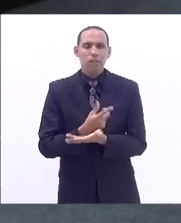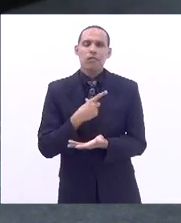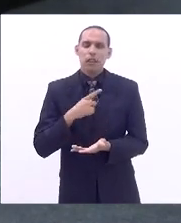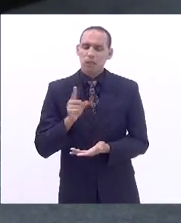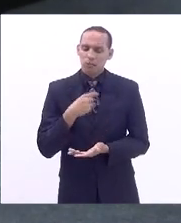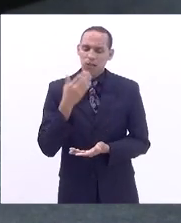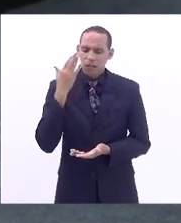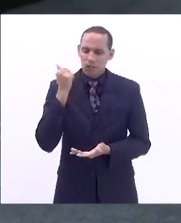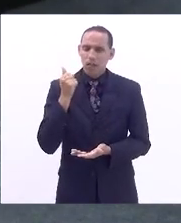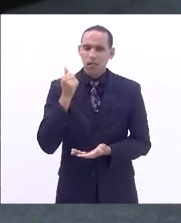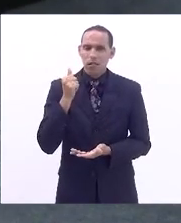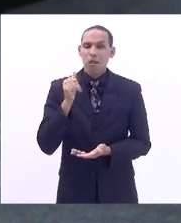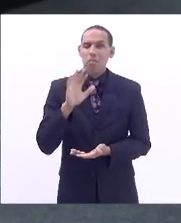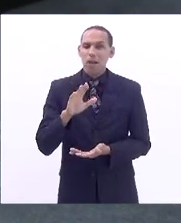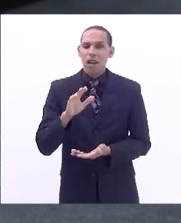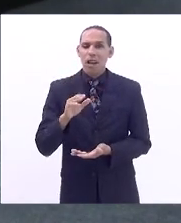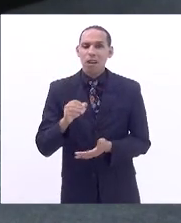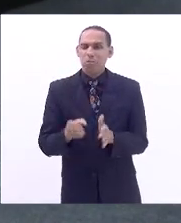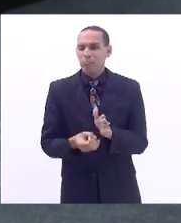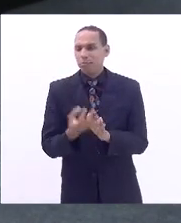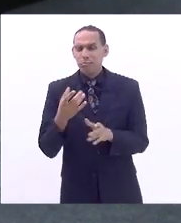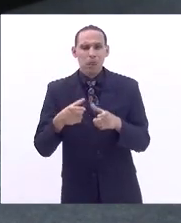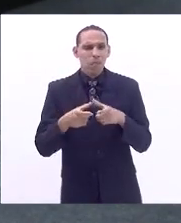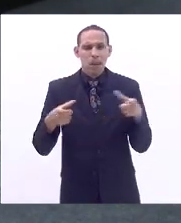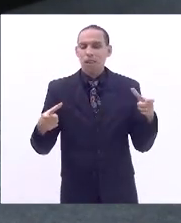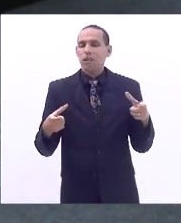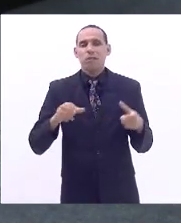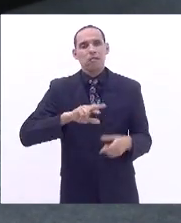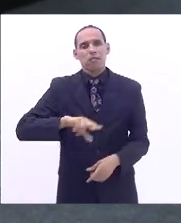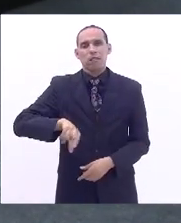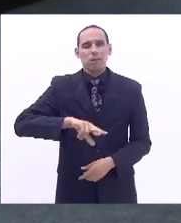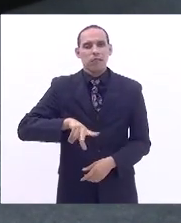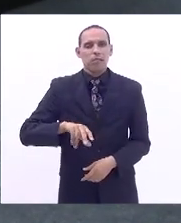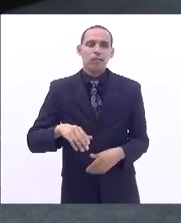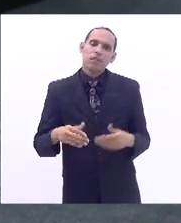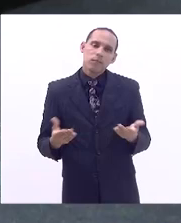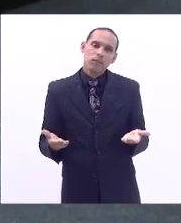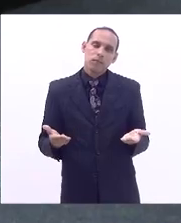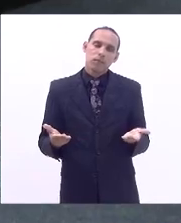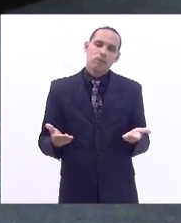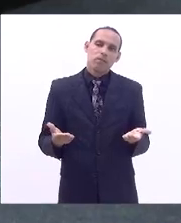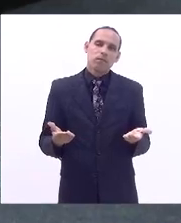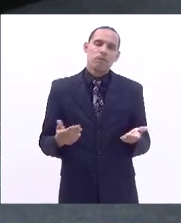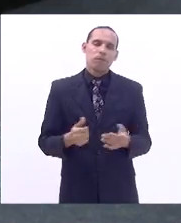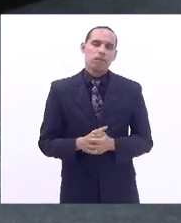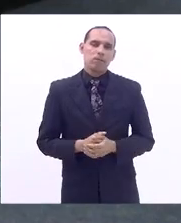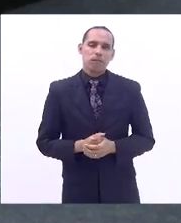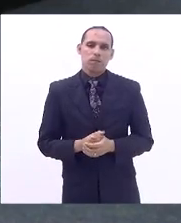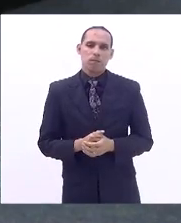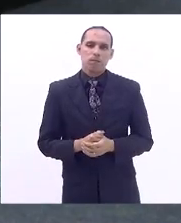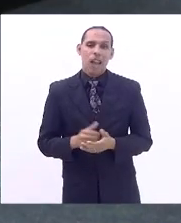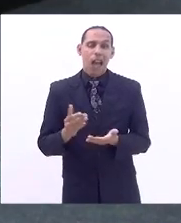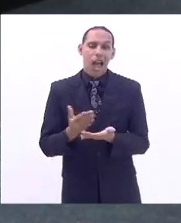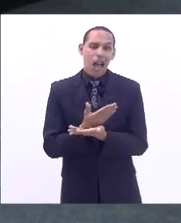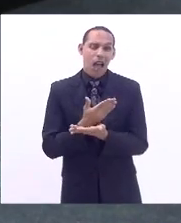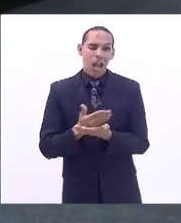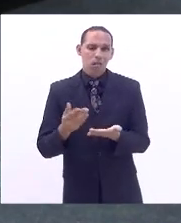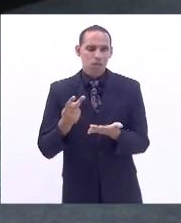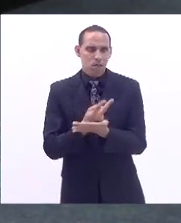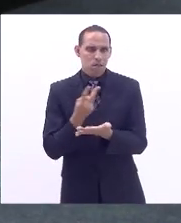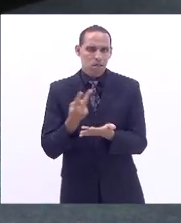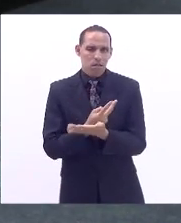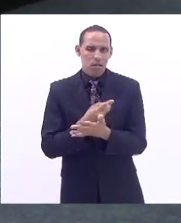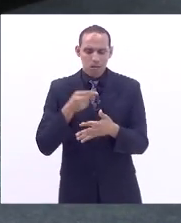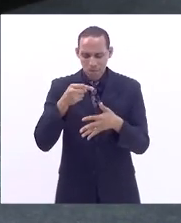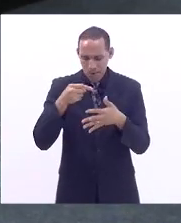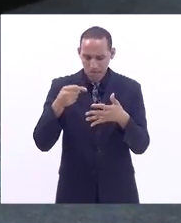ocorra eles não são majoritários Então nós não podemos pegar erros pontuais